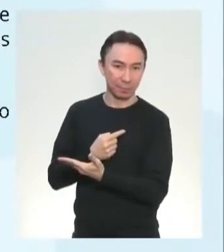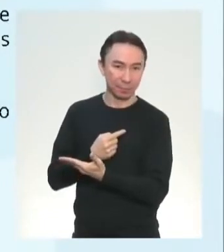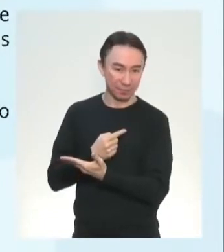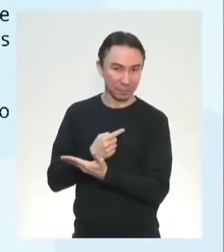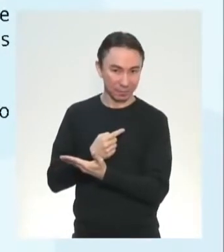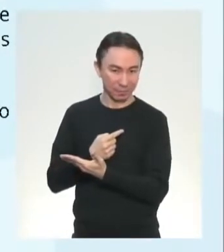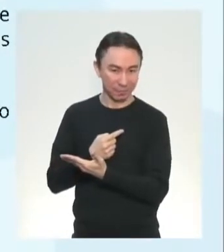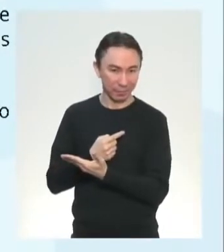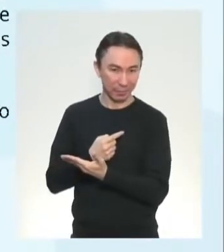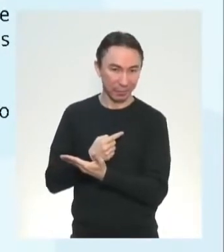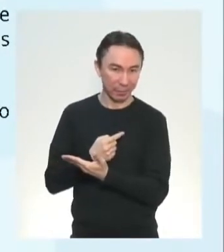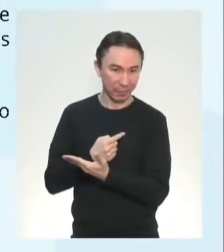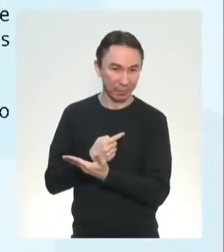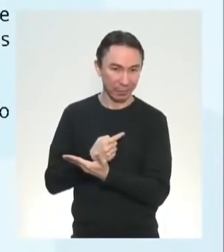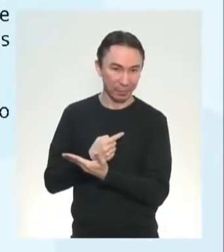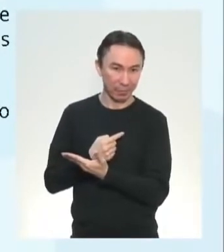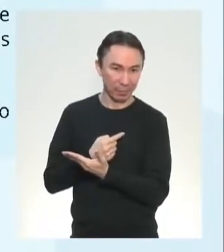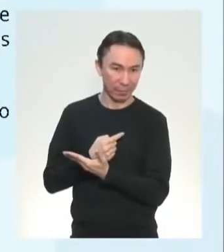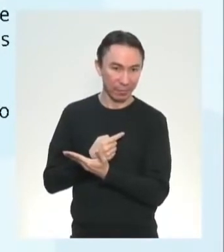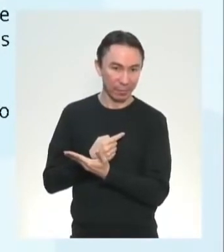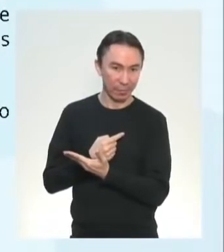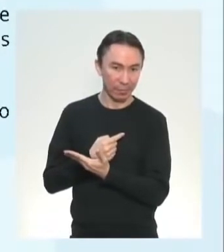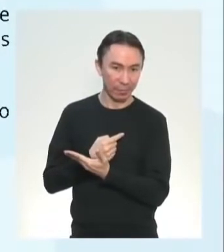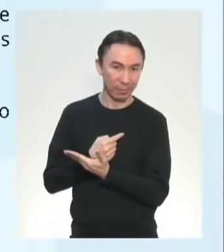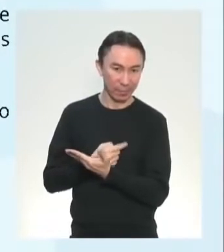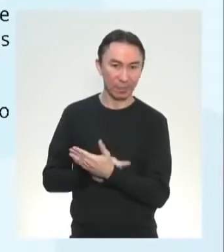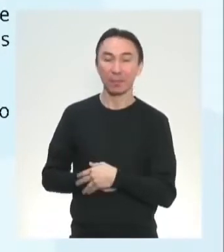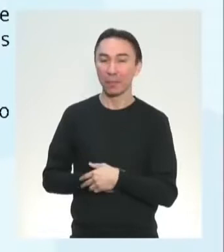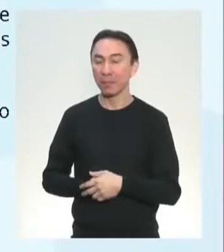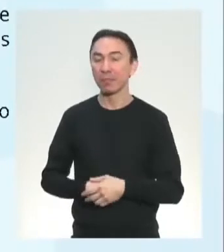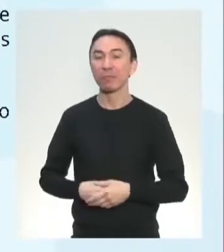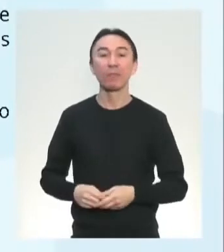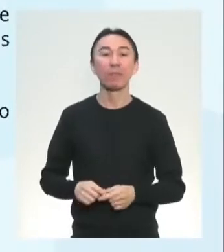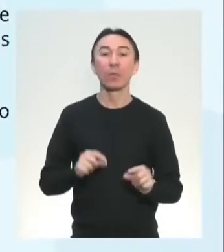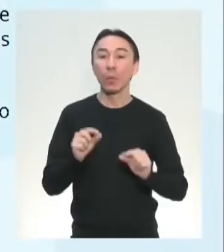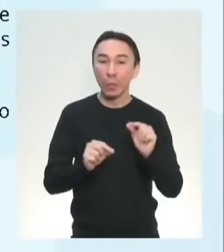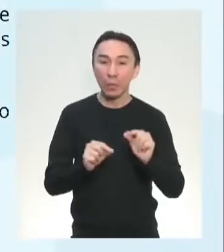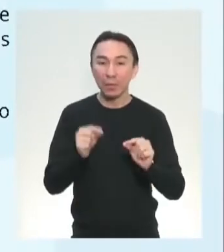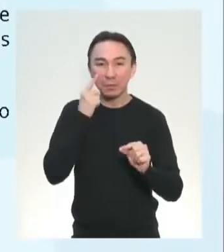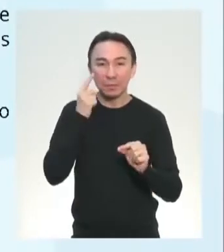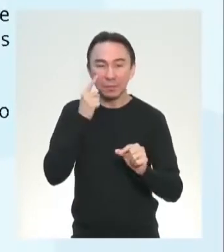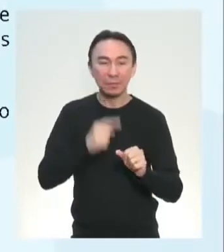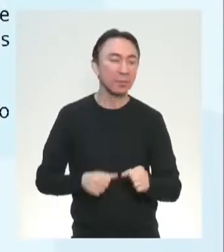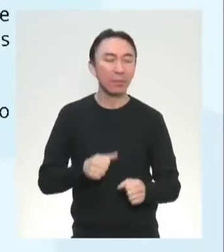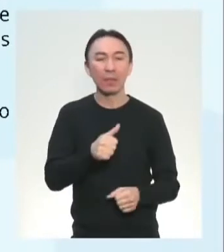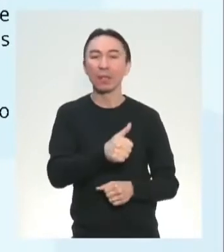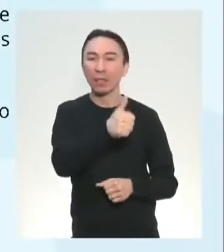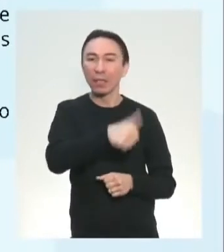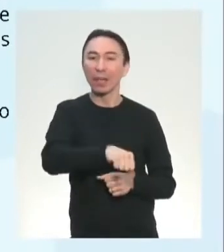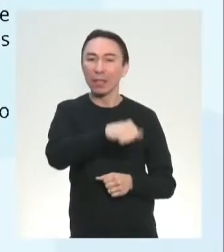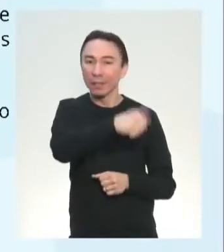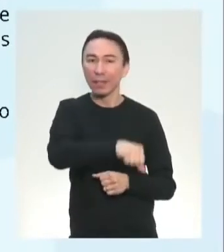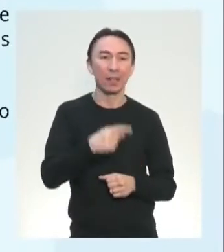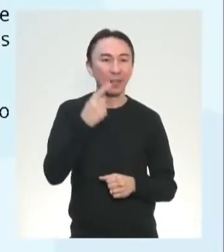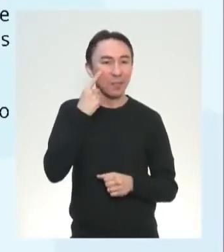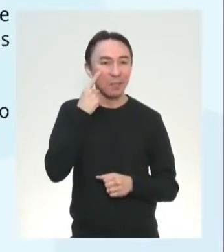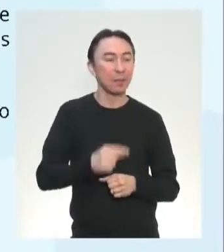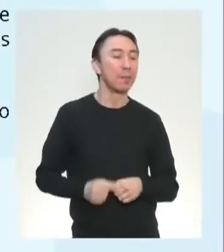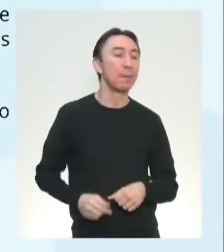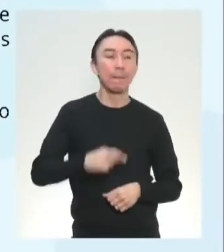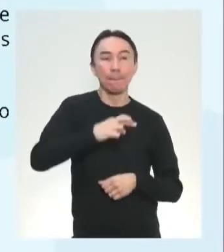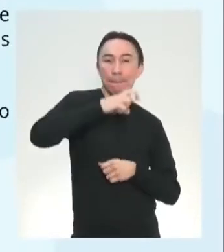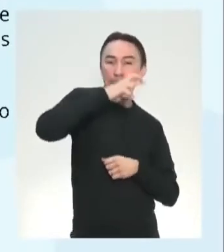os profs. Analisar os tipos de produção do sensoriamento remoto, sistemas de